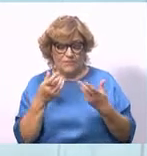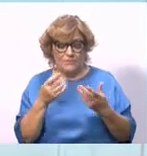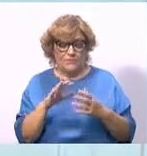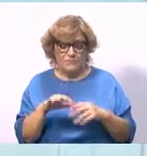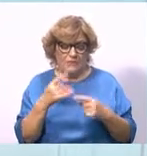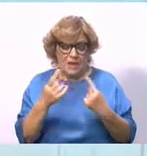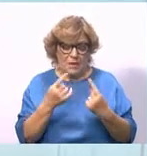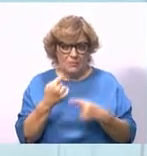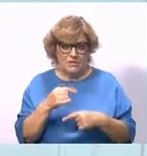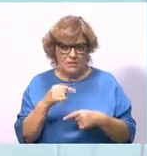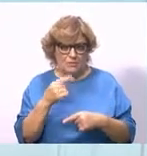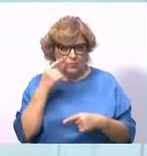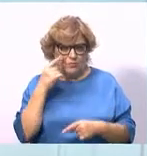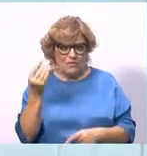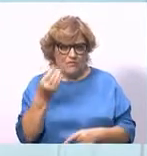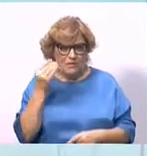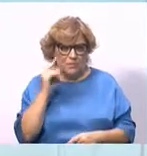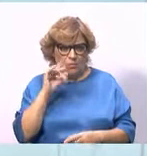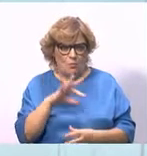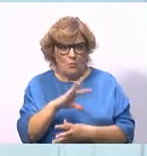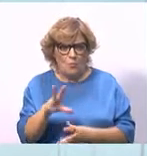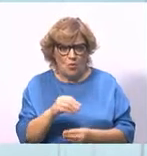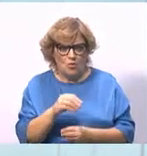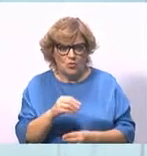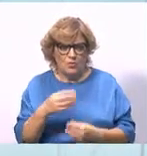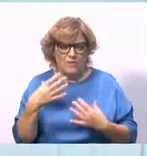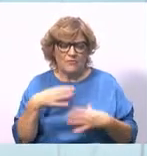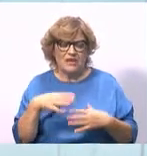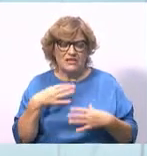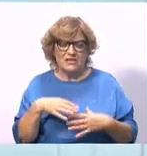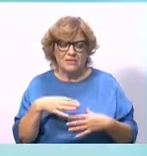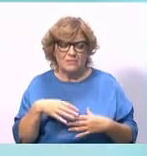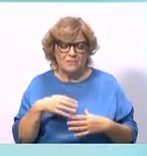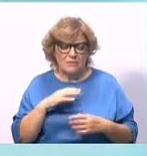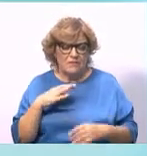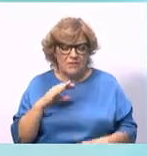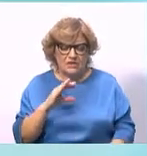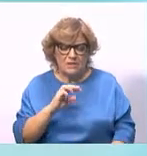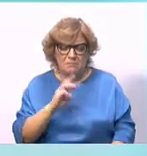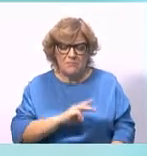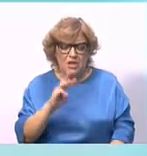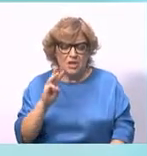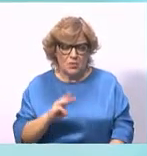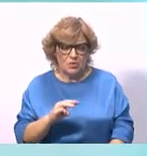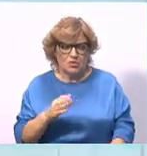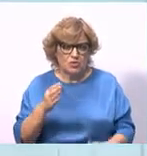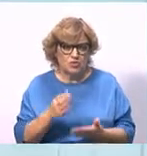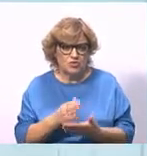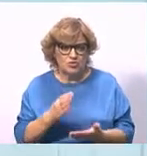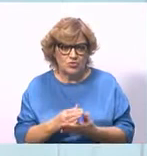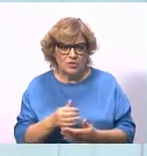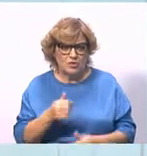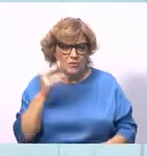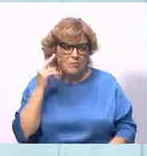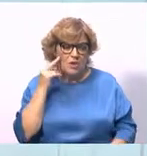enfim, algumas delas subejamente conhecidas em termos mundiais, investem milhões no estudo da